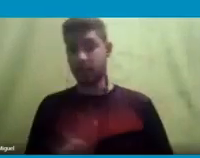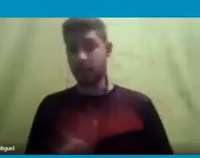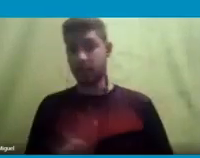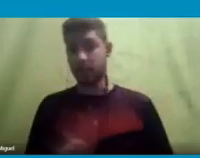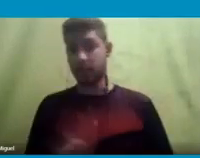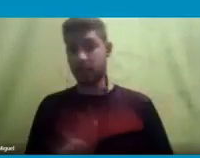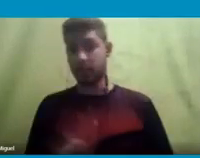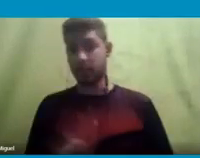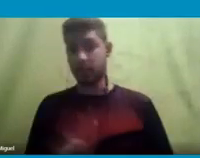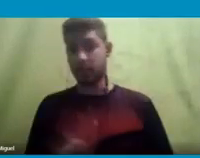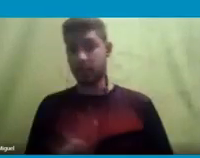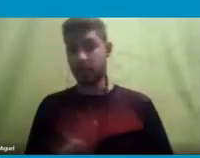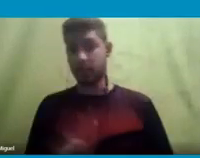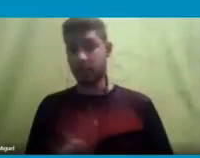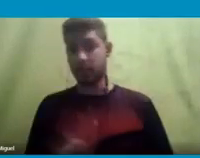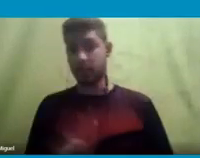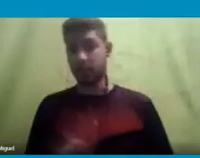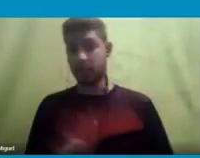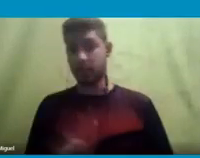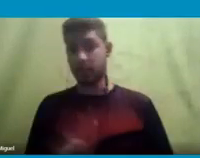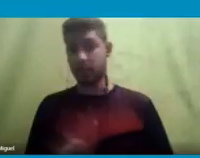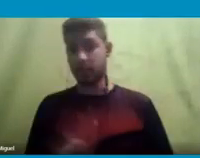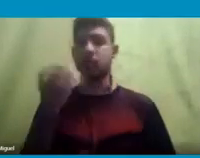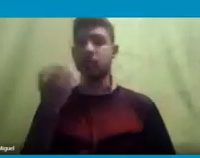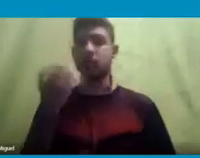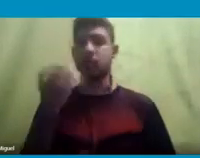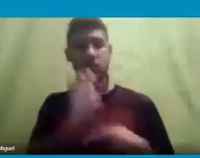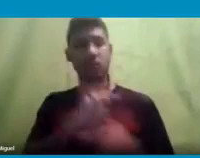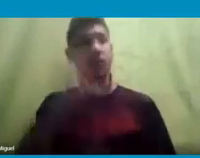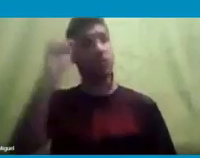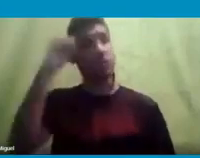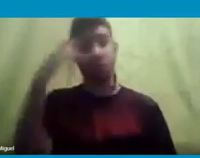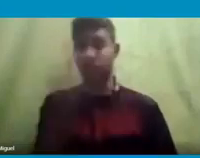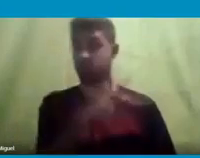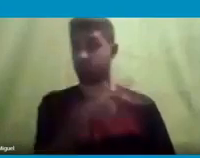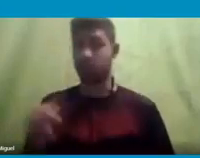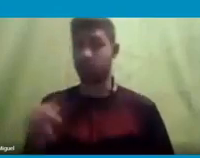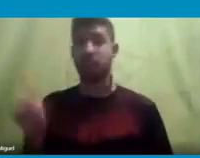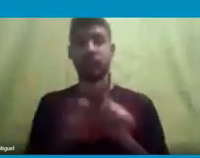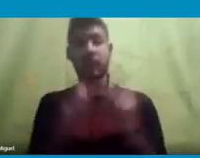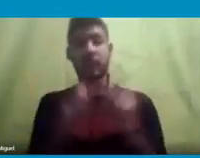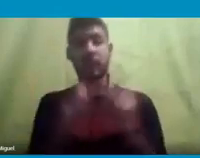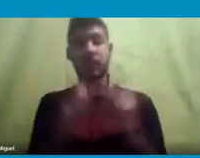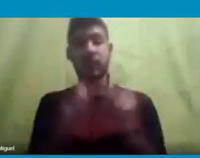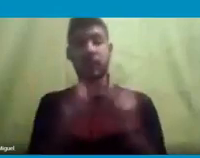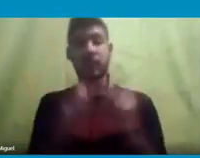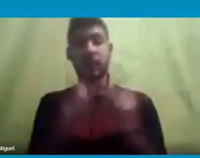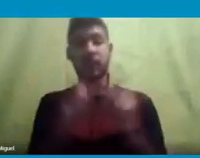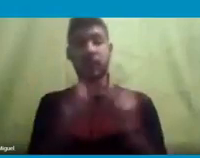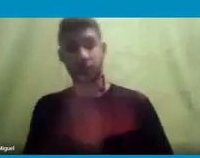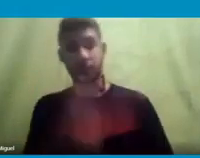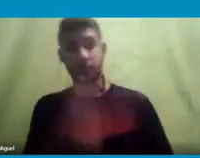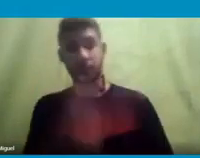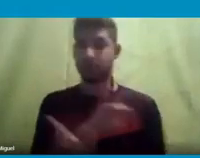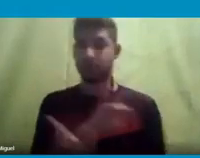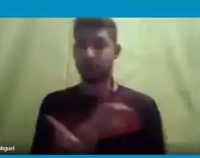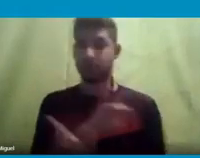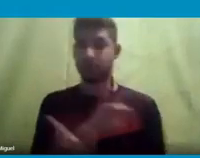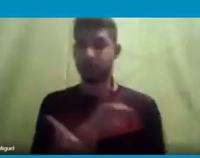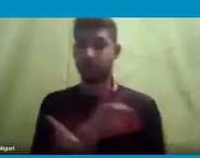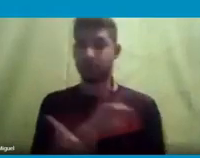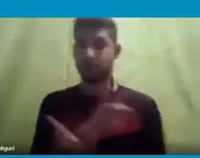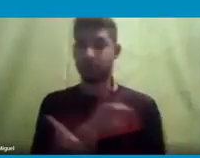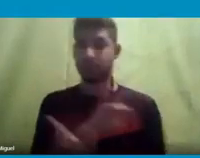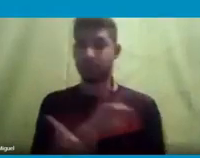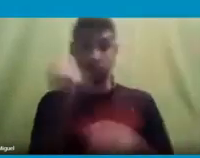né? Que é o Rio de Janeiro é um estado negro. Cadê os negros na LERJ? Cadê as mulheres negras na LERJ? Nós tivemos um número maior agora, mas é